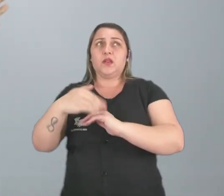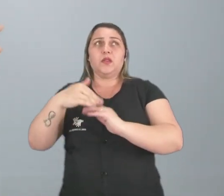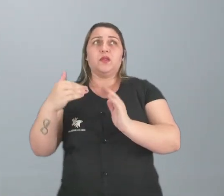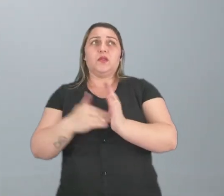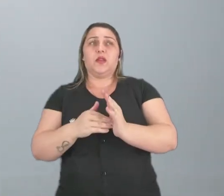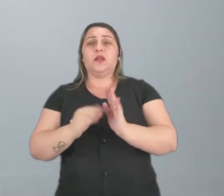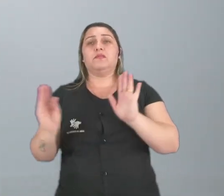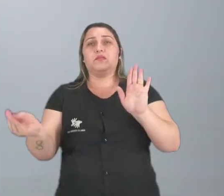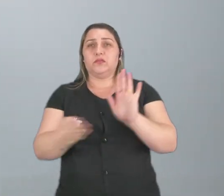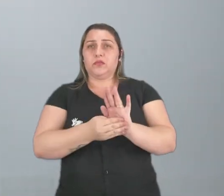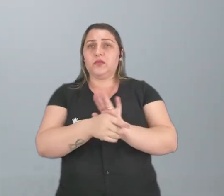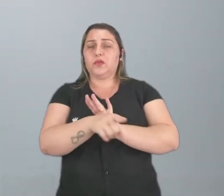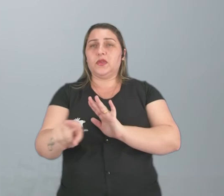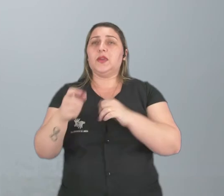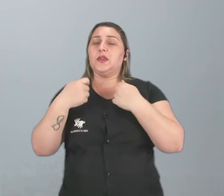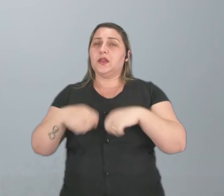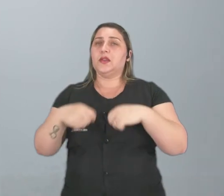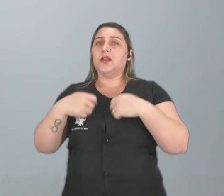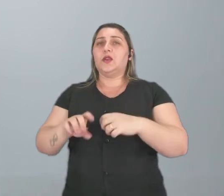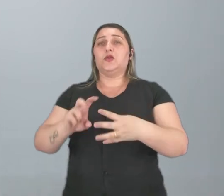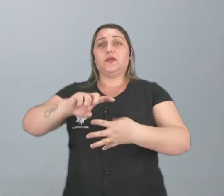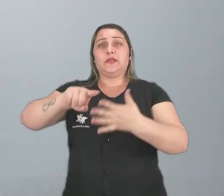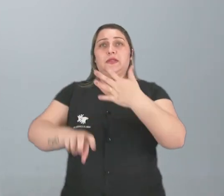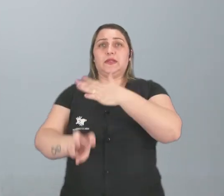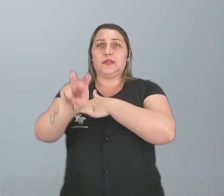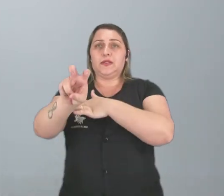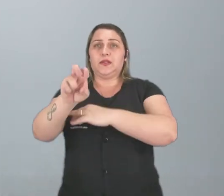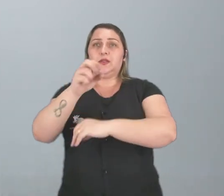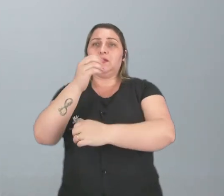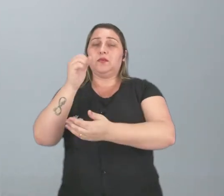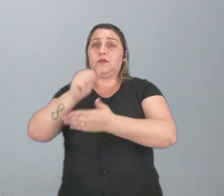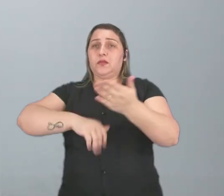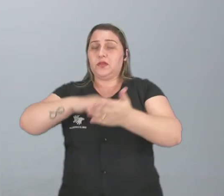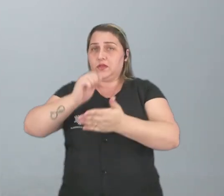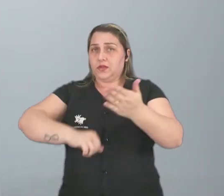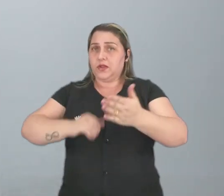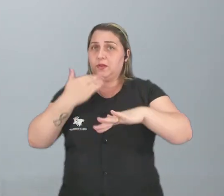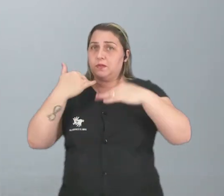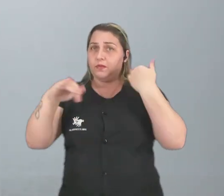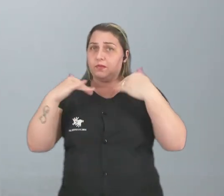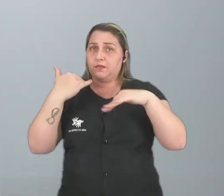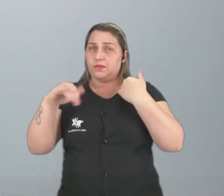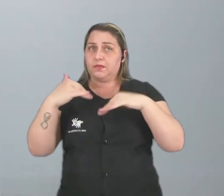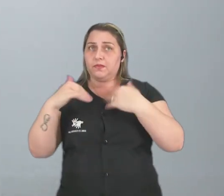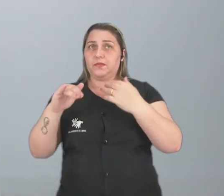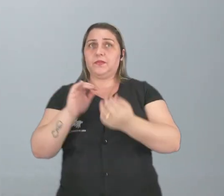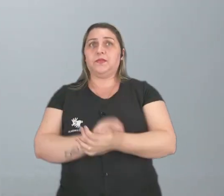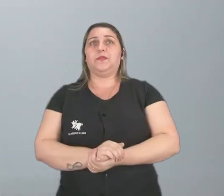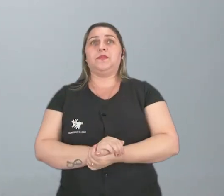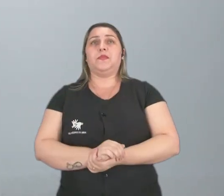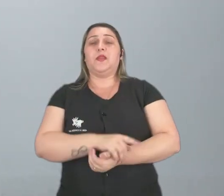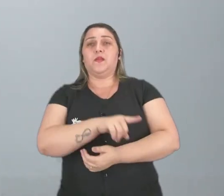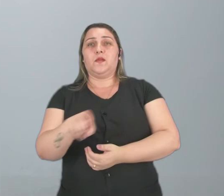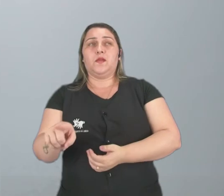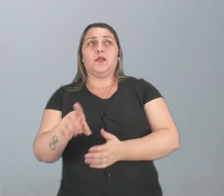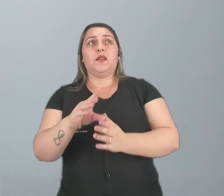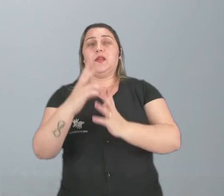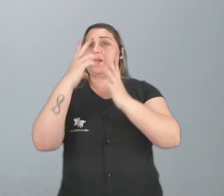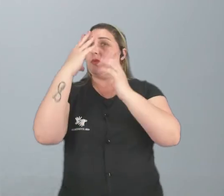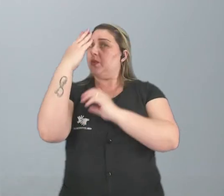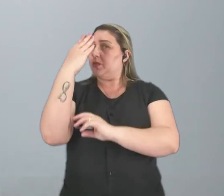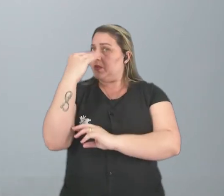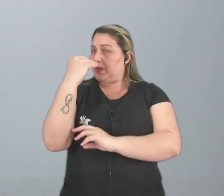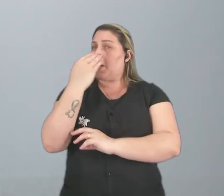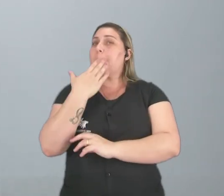essas que eu coloquei, vocês têm que executar somente 5 atividades dessas, 5 movimentos. E aí vocês vão tirar uma